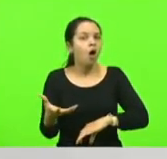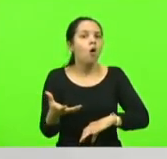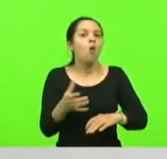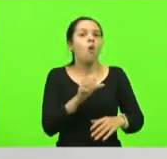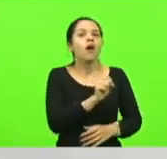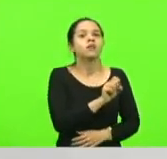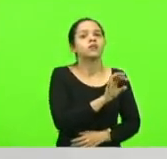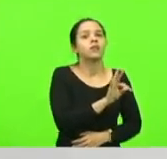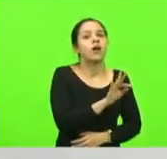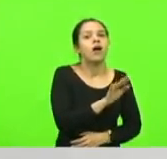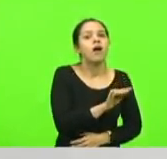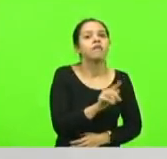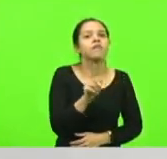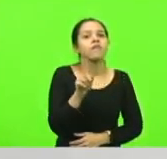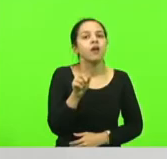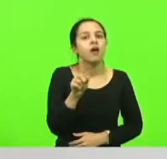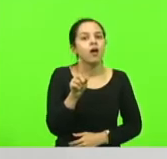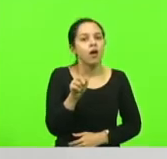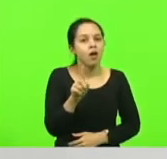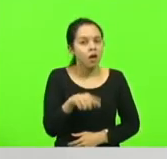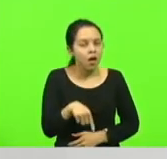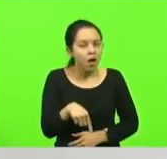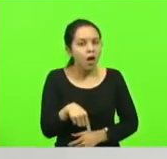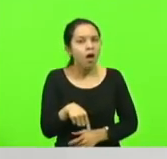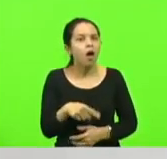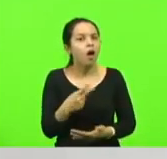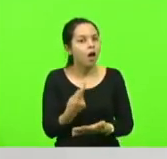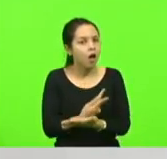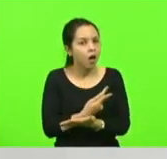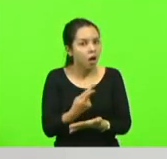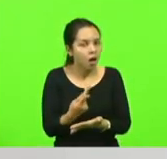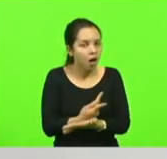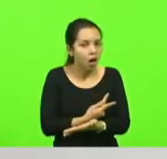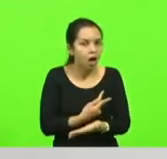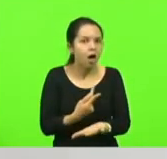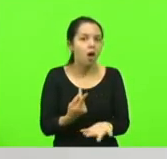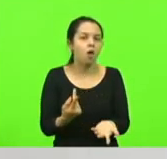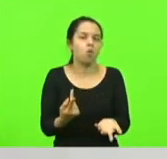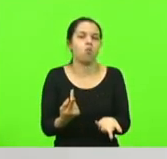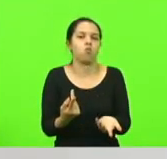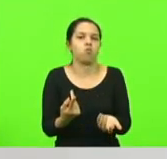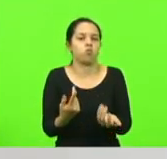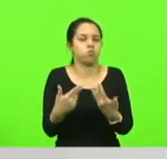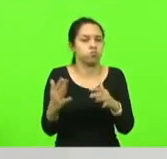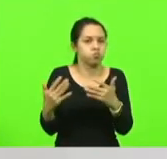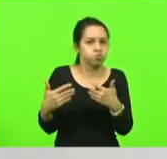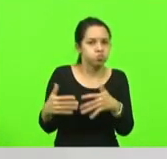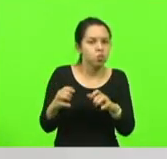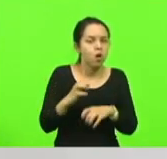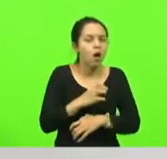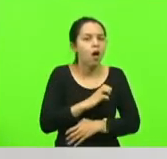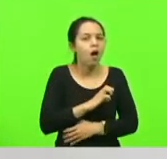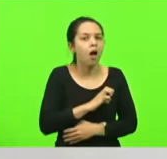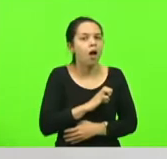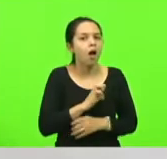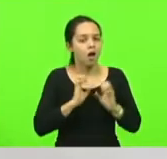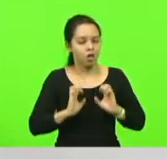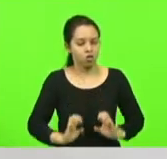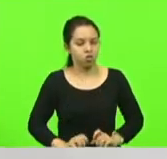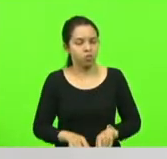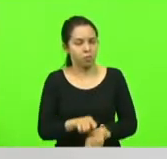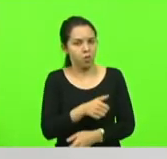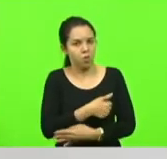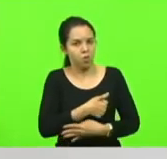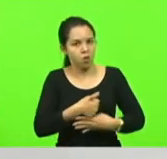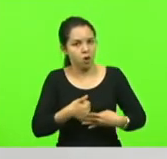é promiscuidade ética e moral. Quando um senador, cheio de processos no Supremo Tribunal